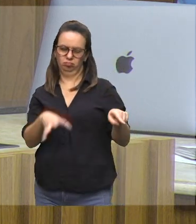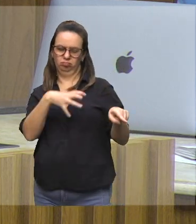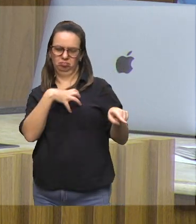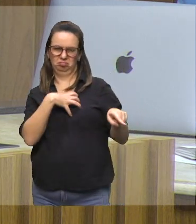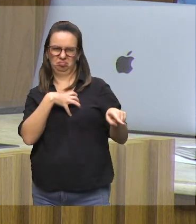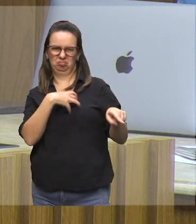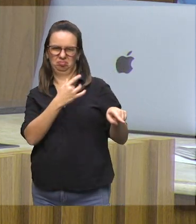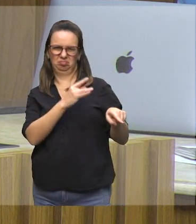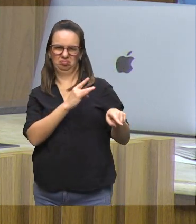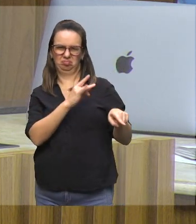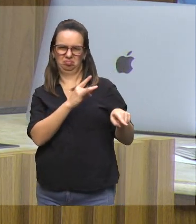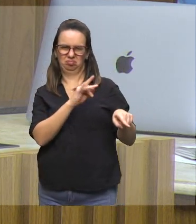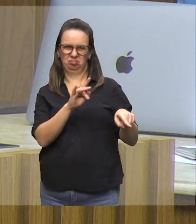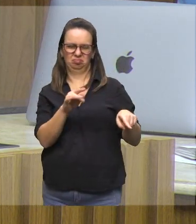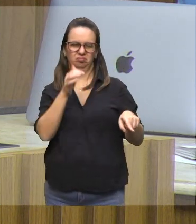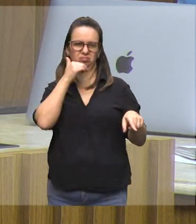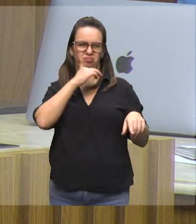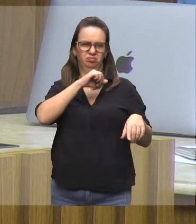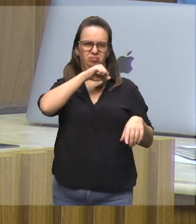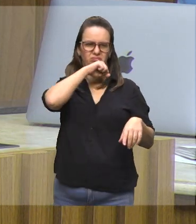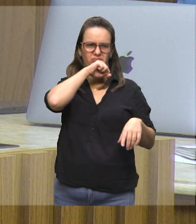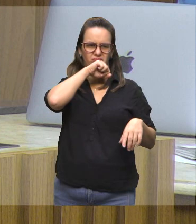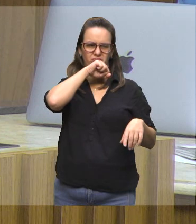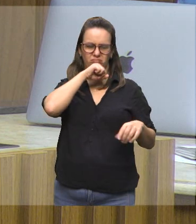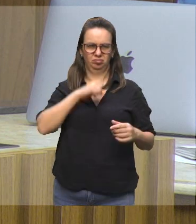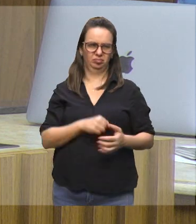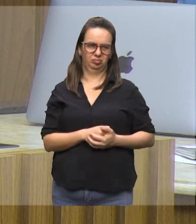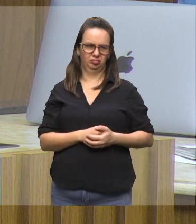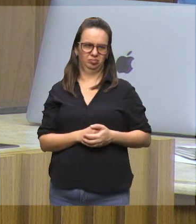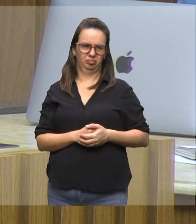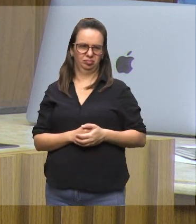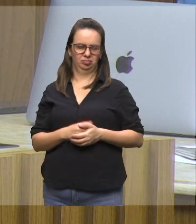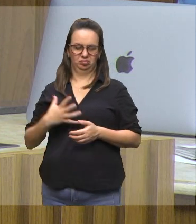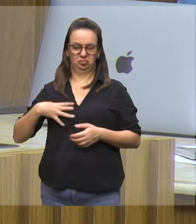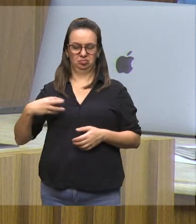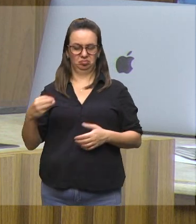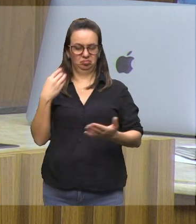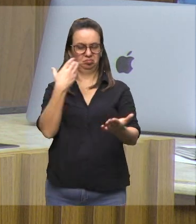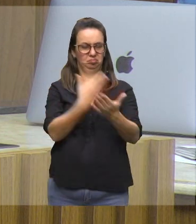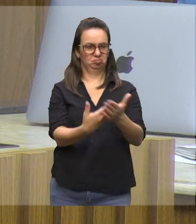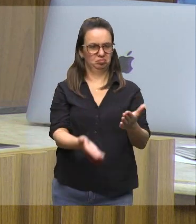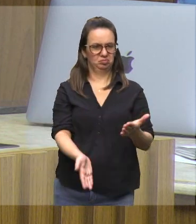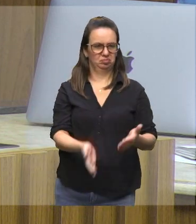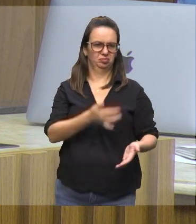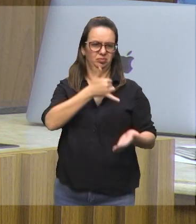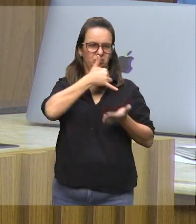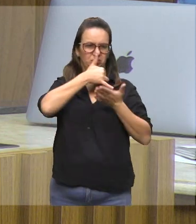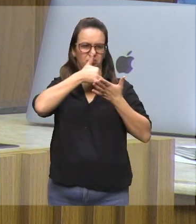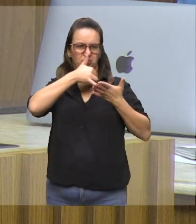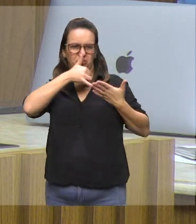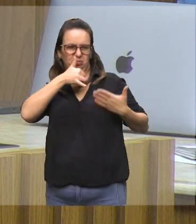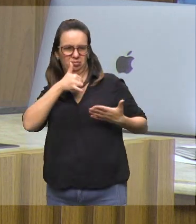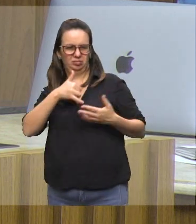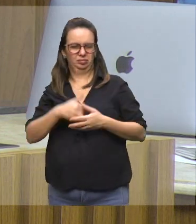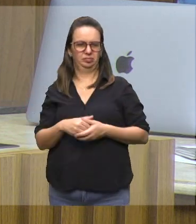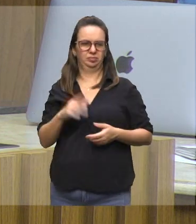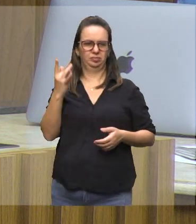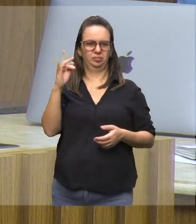mãe de ter um filho viciado em droga. Você vai saber a dor